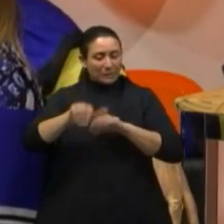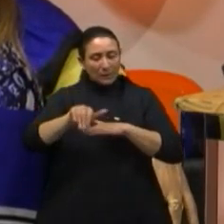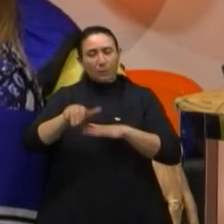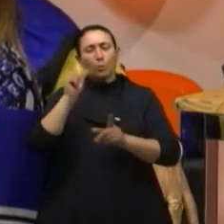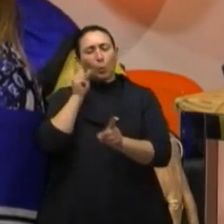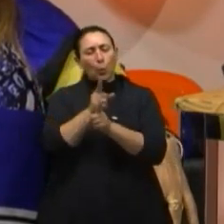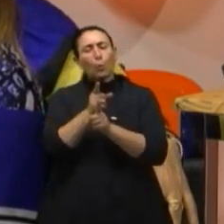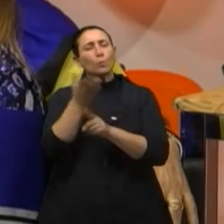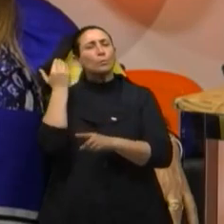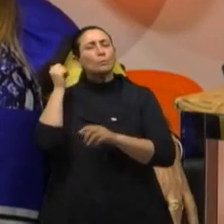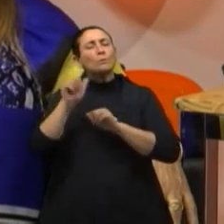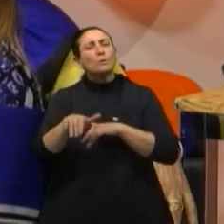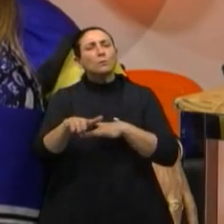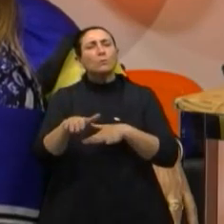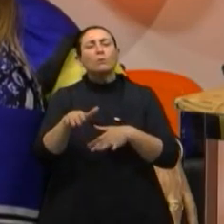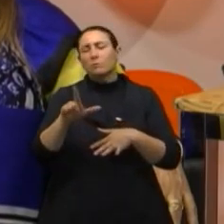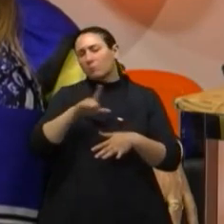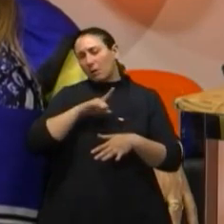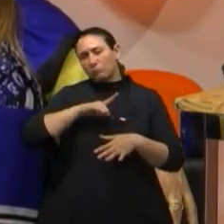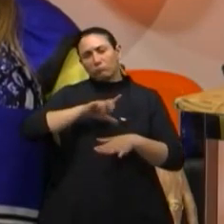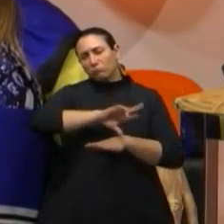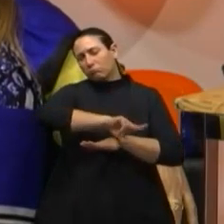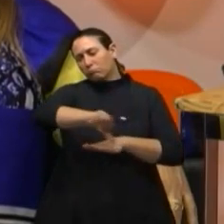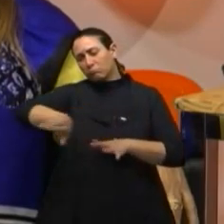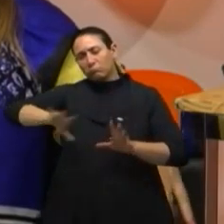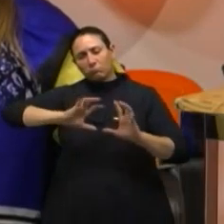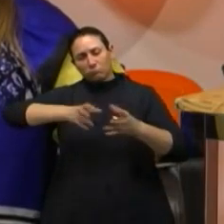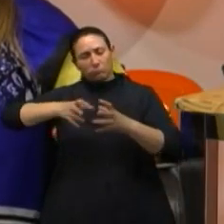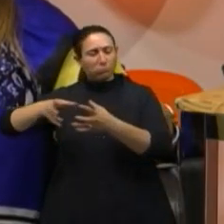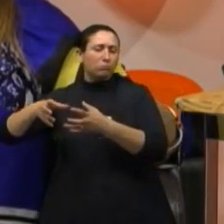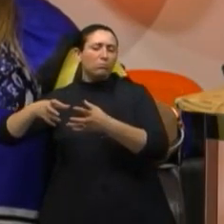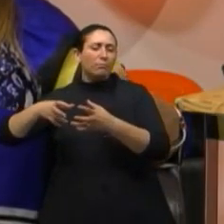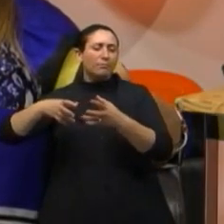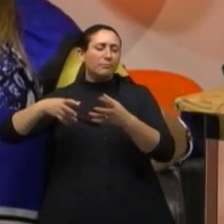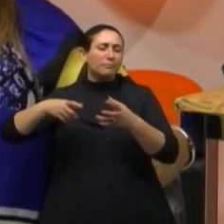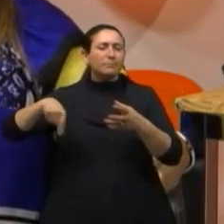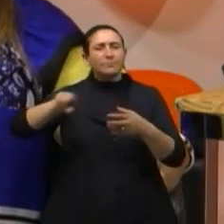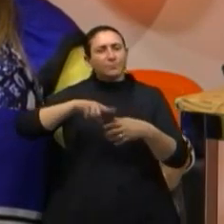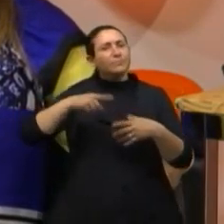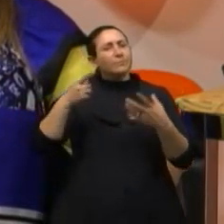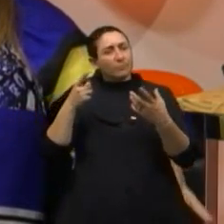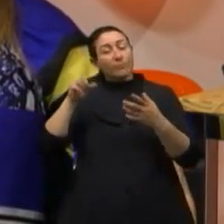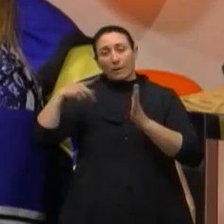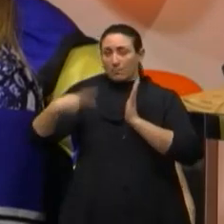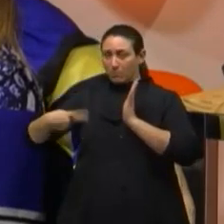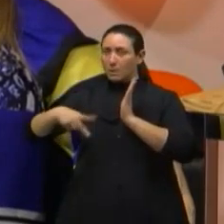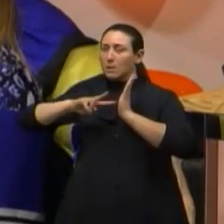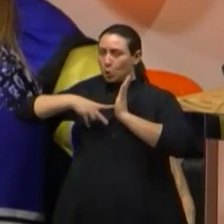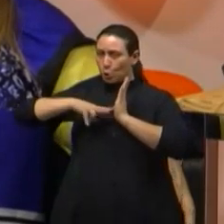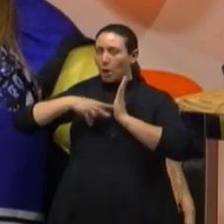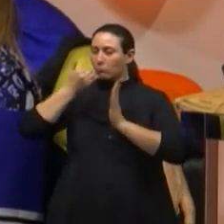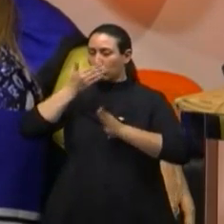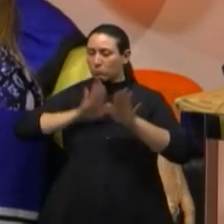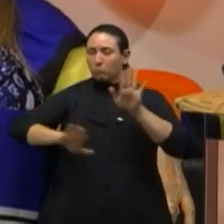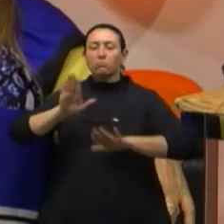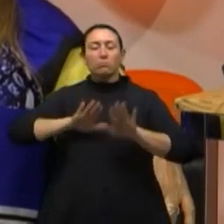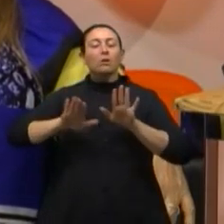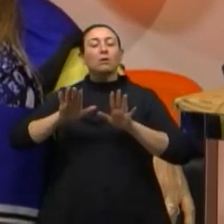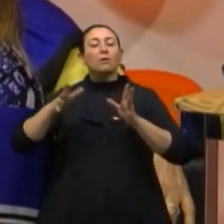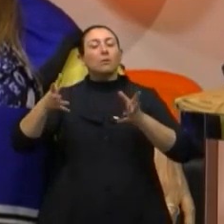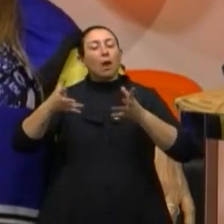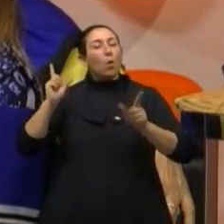várias áreas participam que ele é ele é eh uma iniciativa dos sindicatos nutricionistas no Estado do Rio Grande do